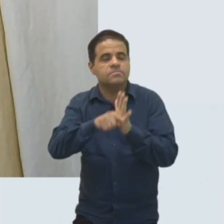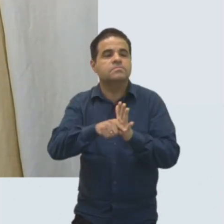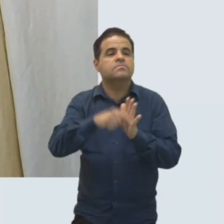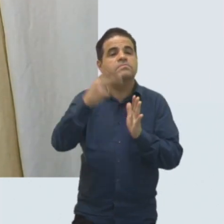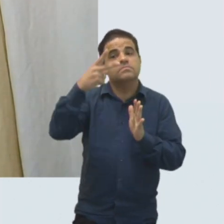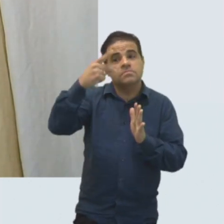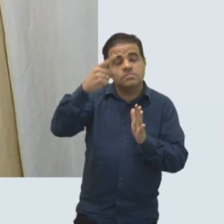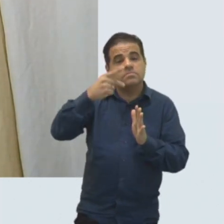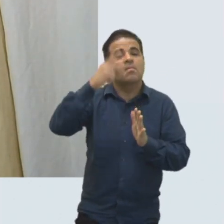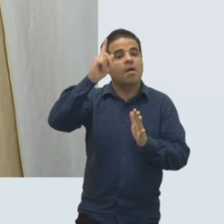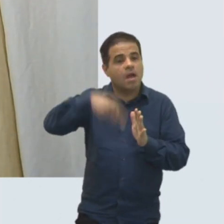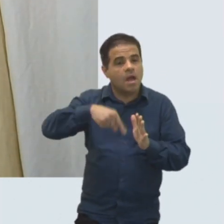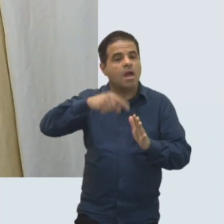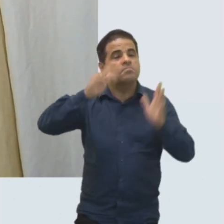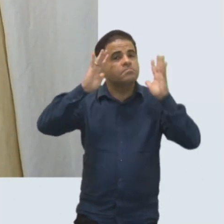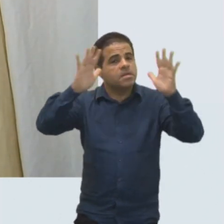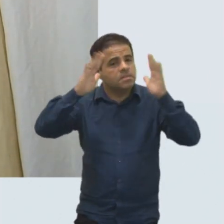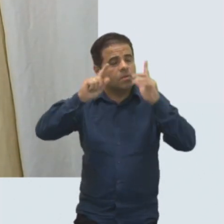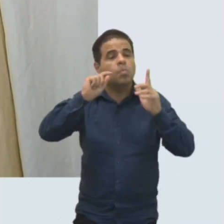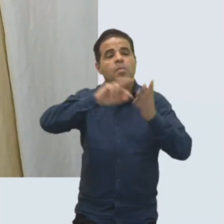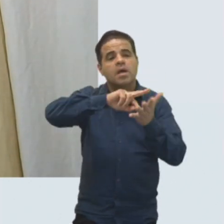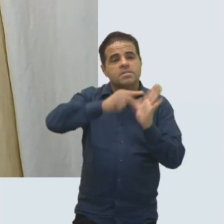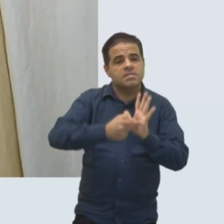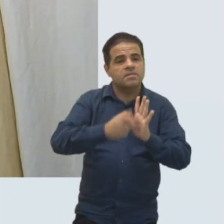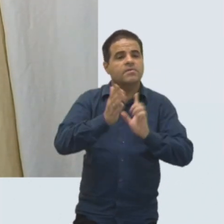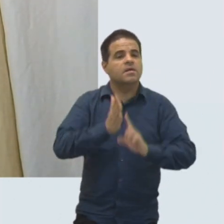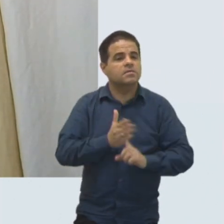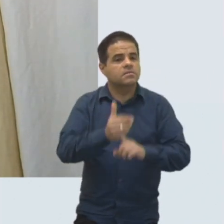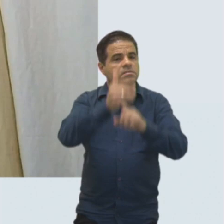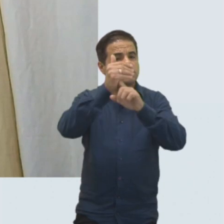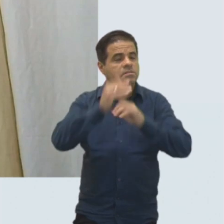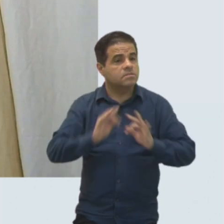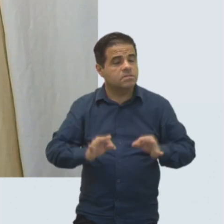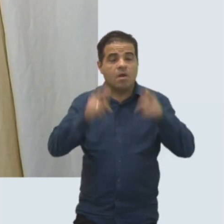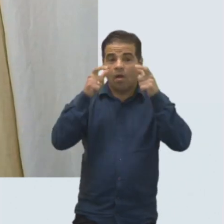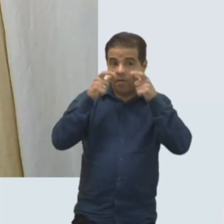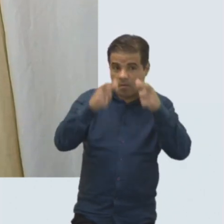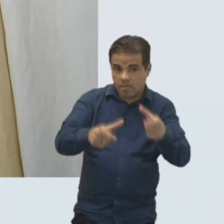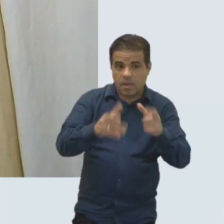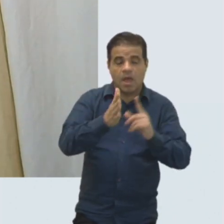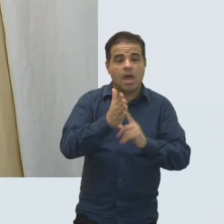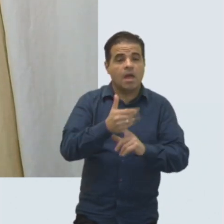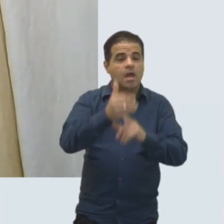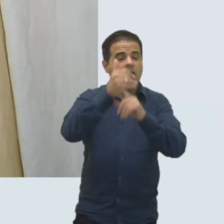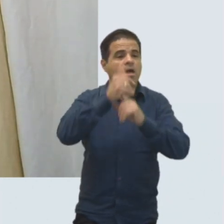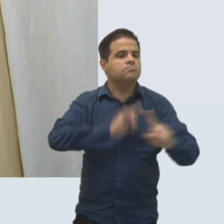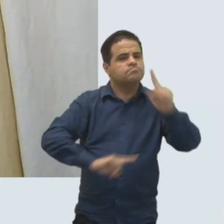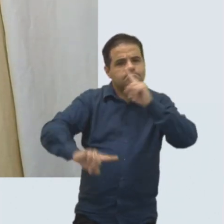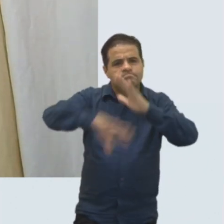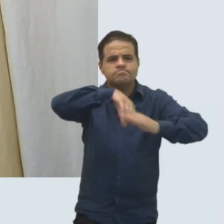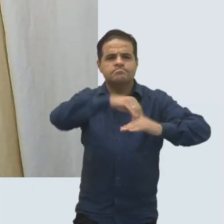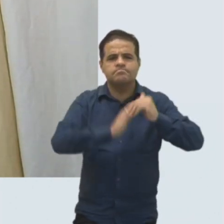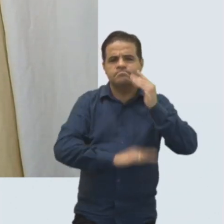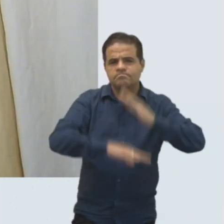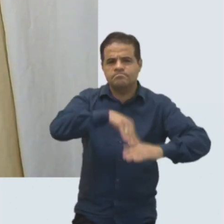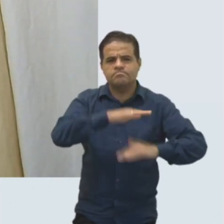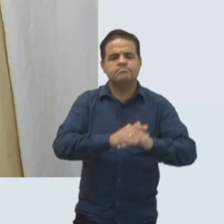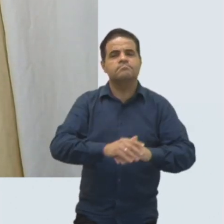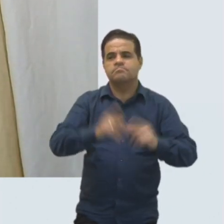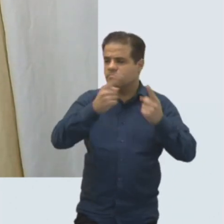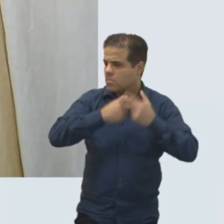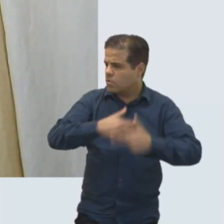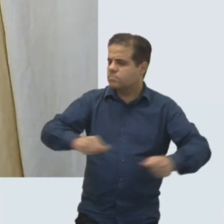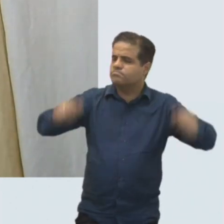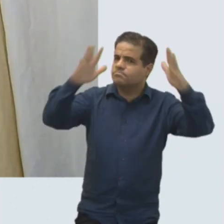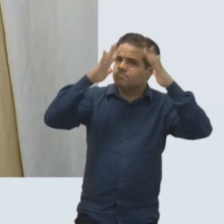passo foi pensar o que era tecnologia. Ao invés de olhar para a tecnologia como domínio da natureza, como comumente é pensado,